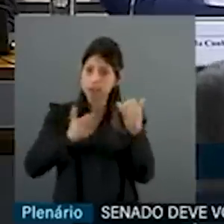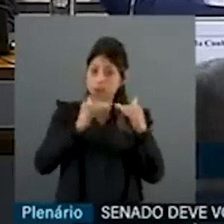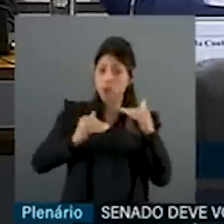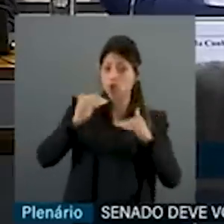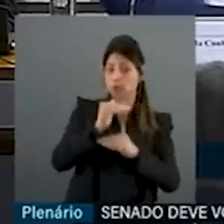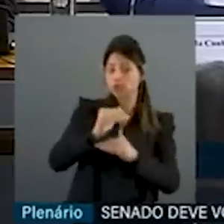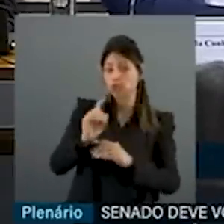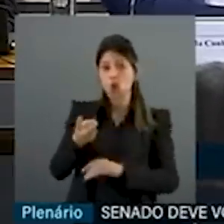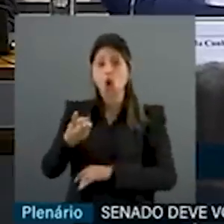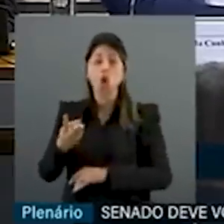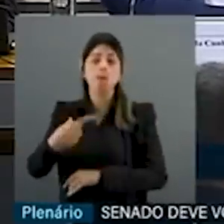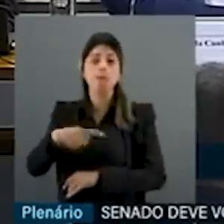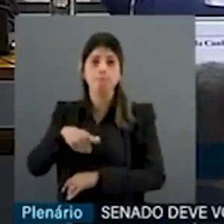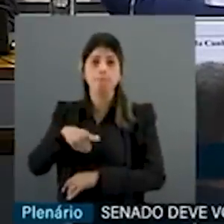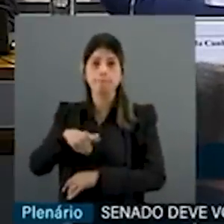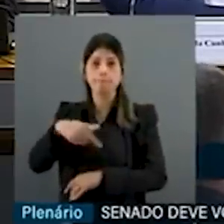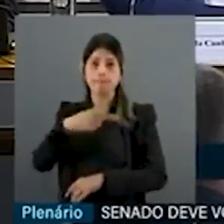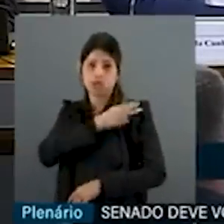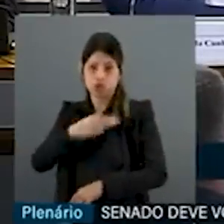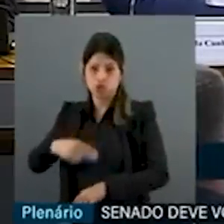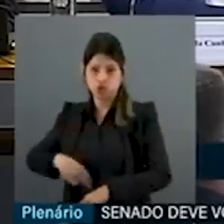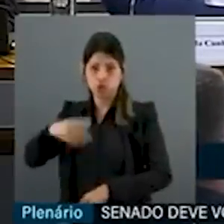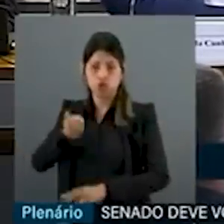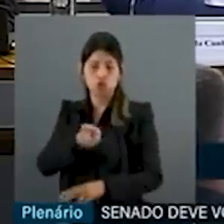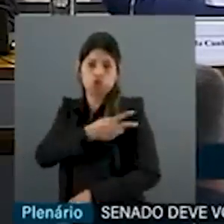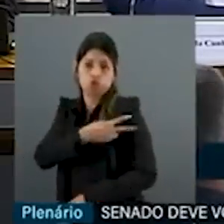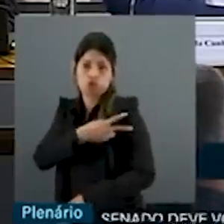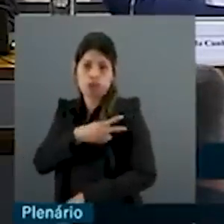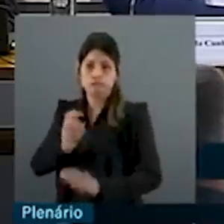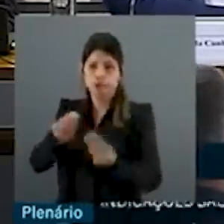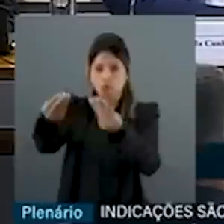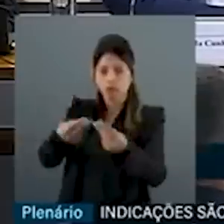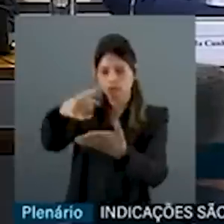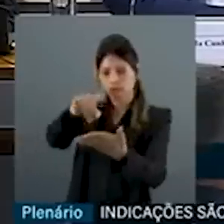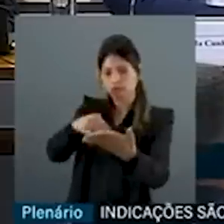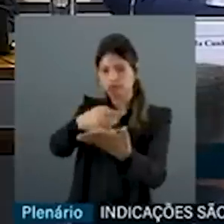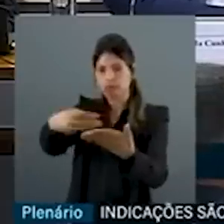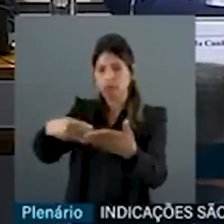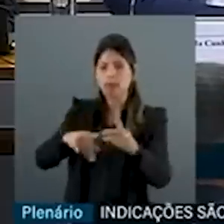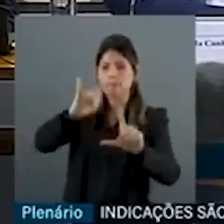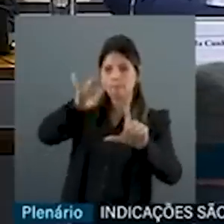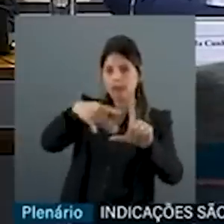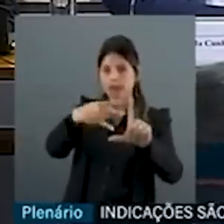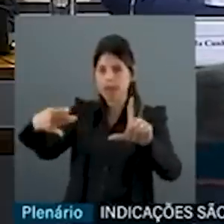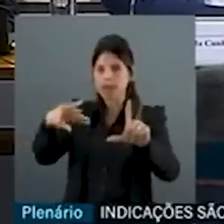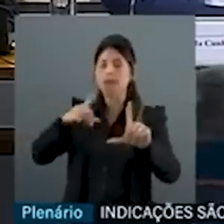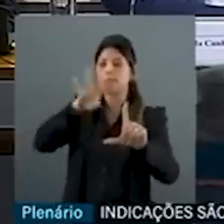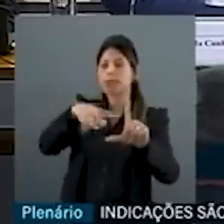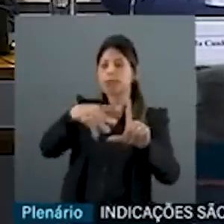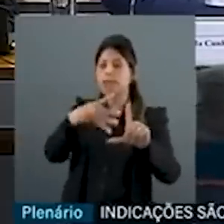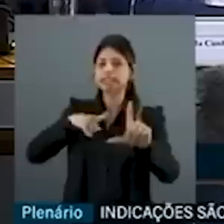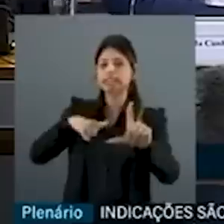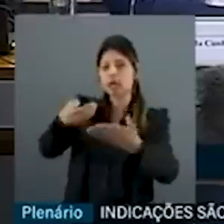do GSI. Eu peguei essa primeira planilha e mandei arquivar na ABIN para se houvesse necessidade de consulta